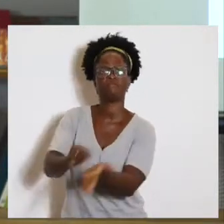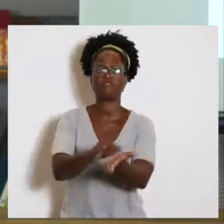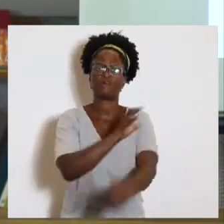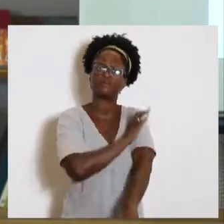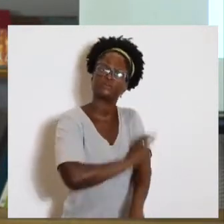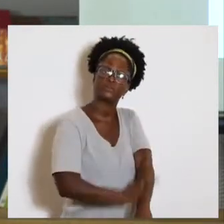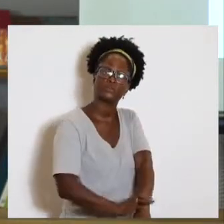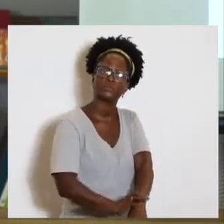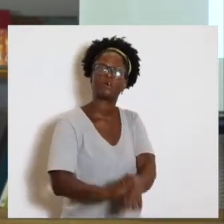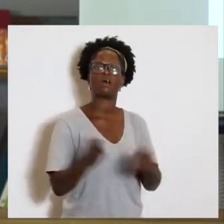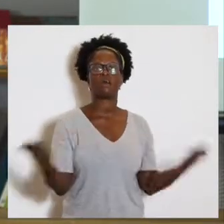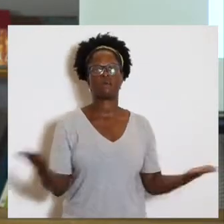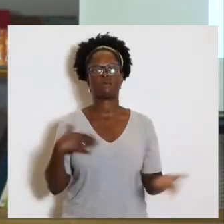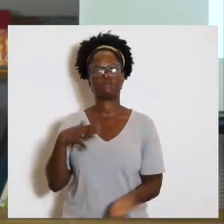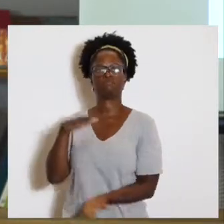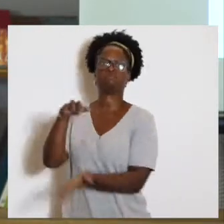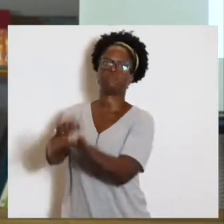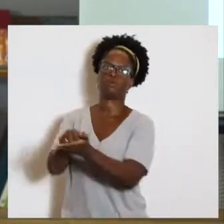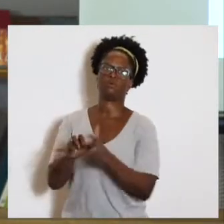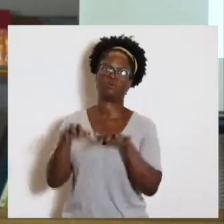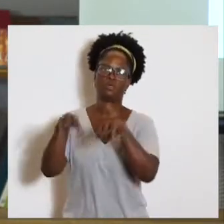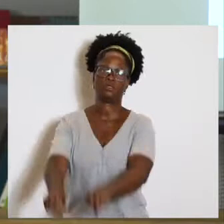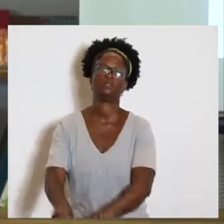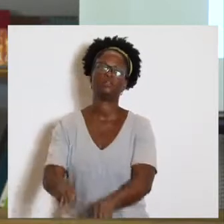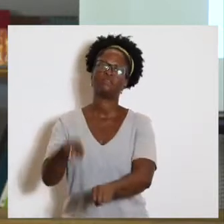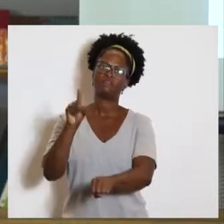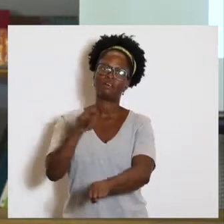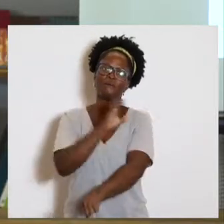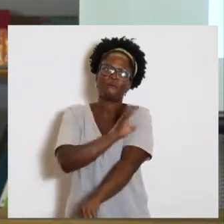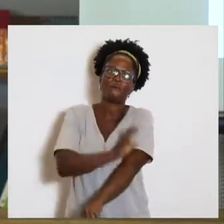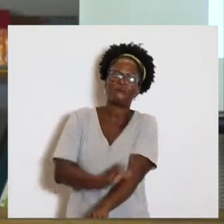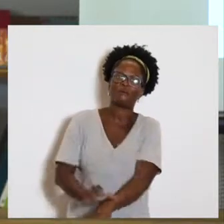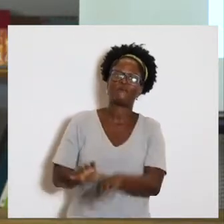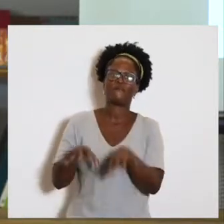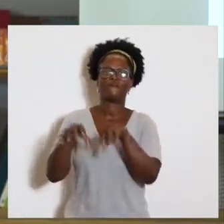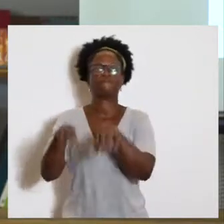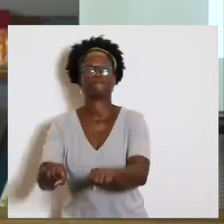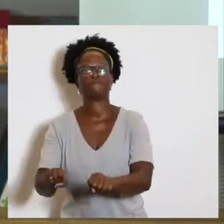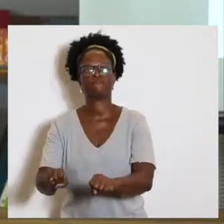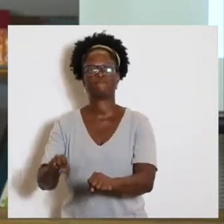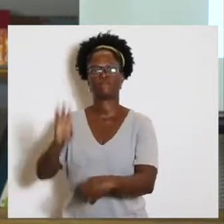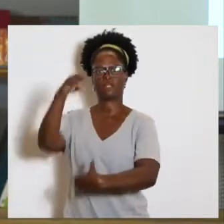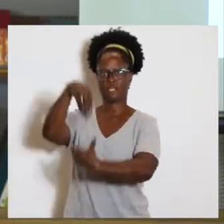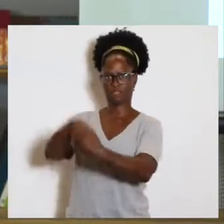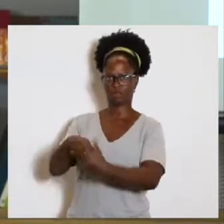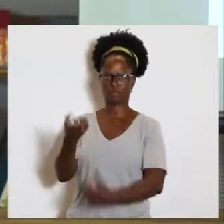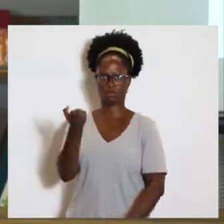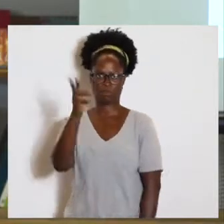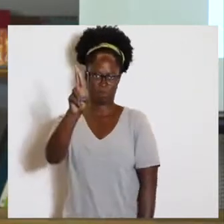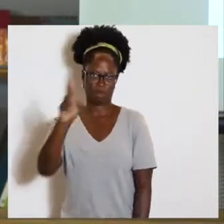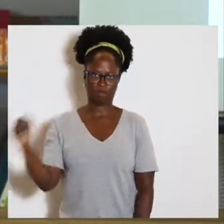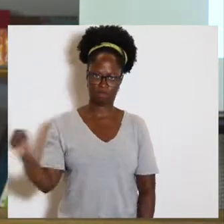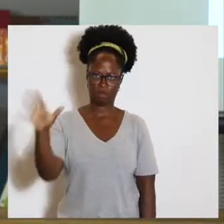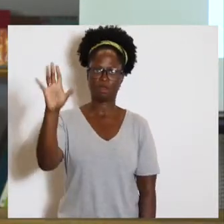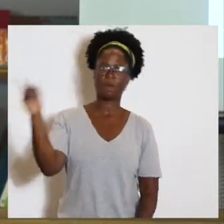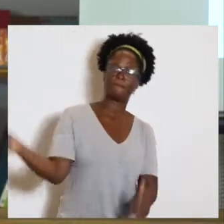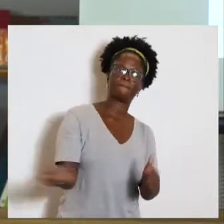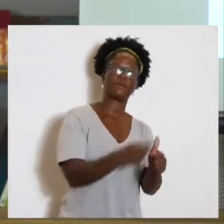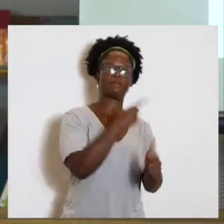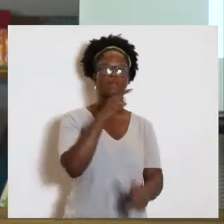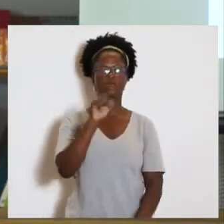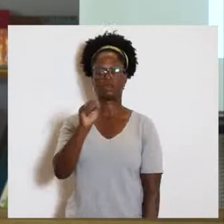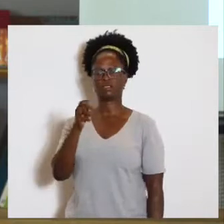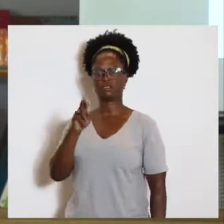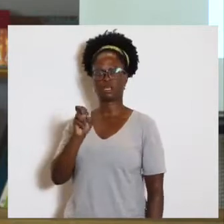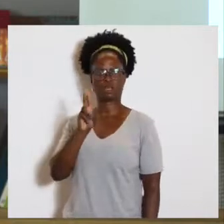culturais agora vai ser o culpado é uma espécie de ocupação cultural de um bairro de periferia e aí surge o primeiro sarau